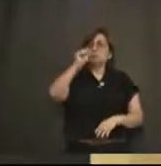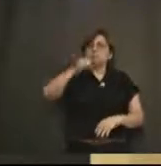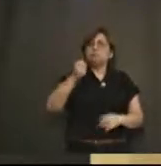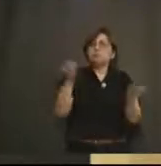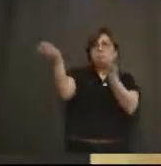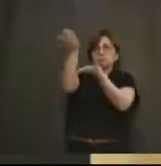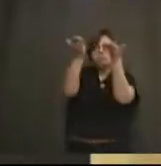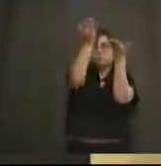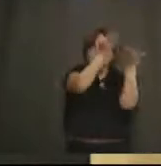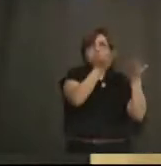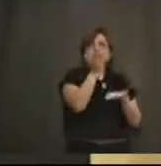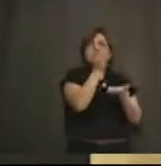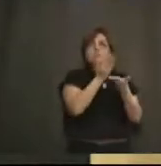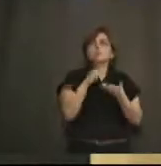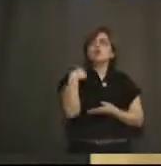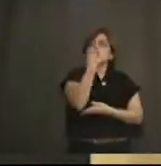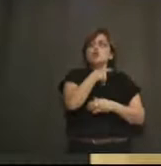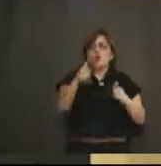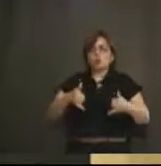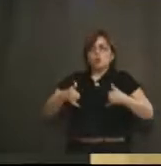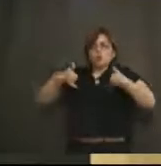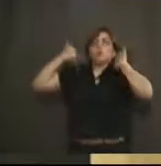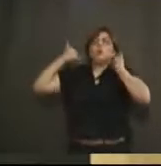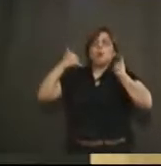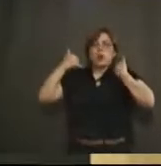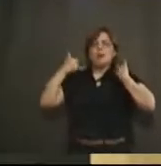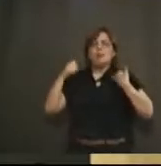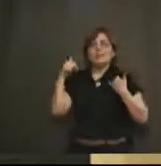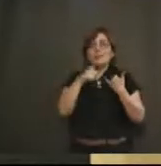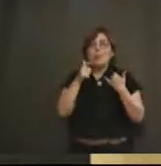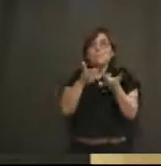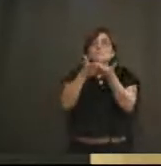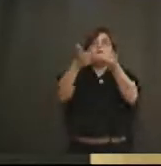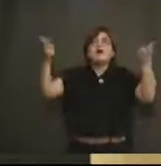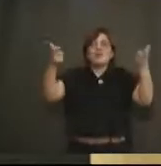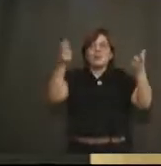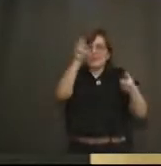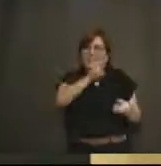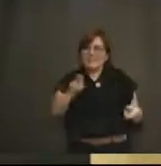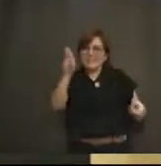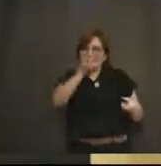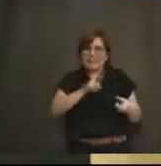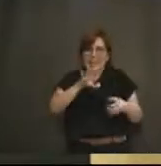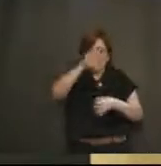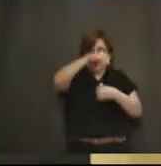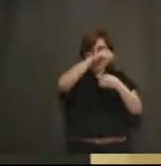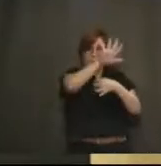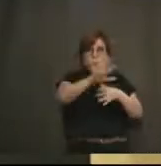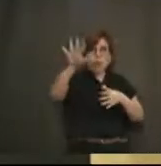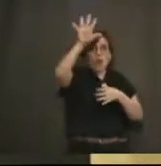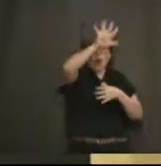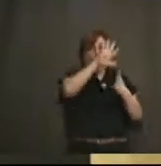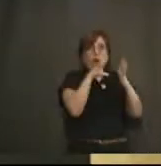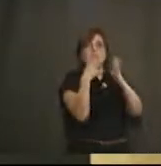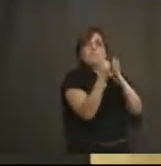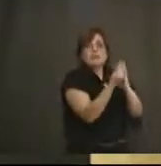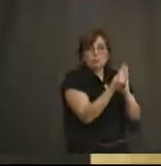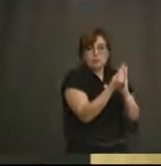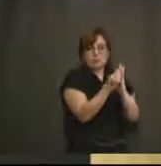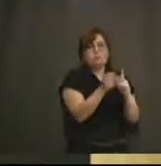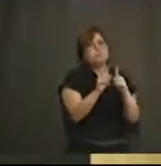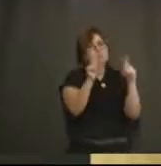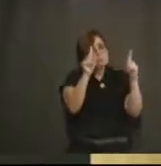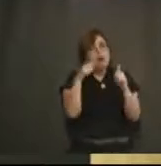costumamos nos orgulhar muito de sermos a maior universidade da Amazônia, mas nos